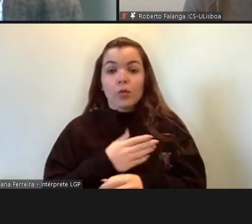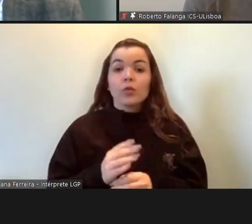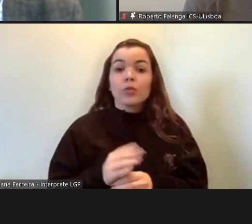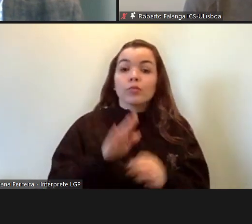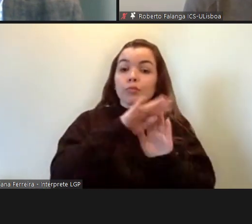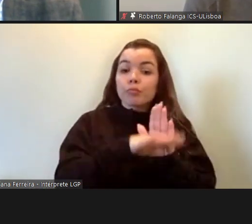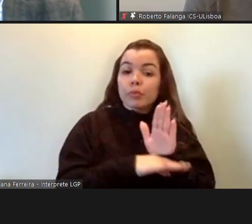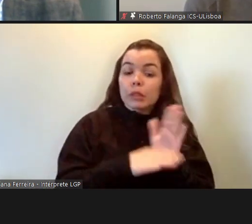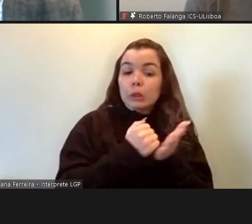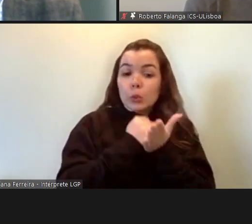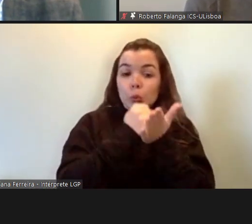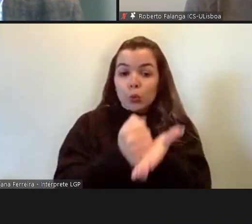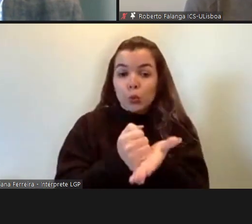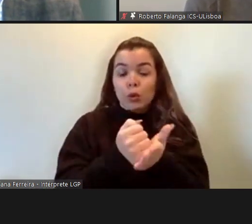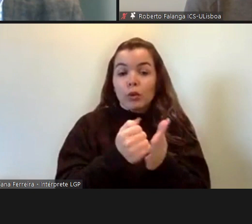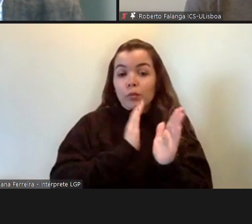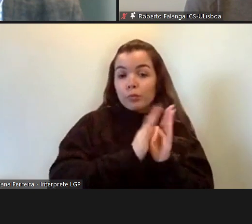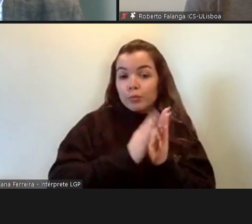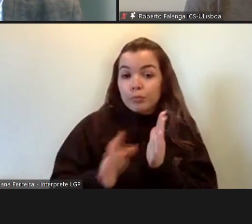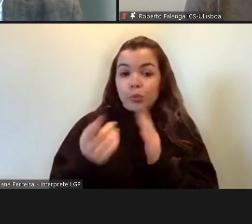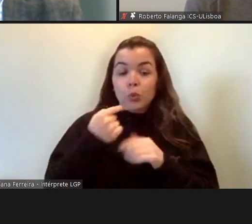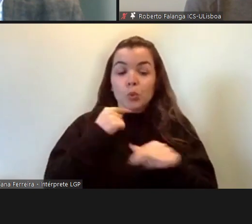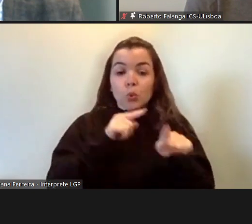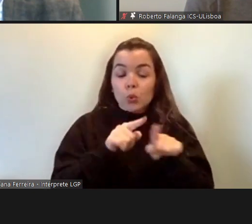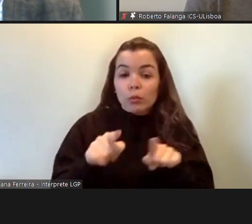deliberativos a nível autárquico, no âmbito